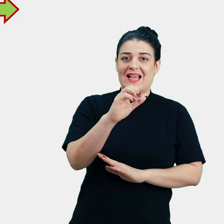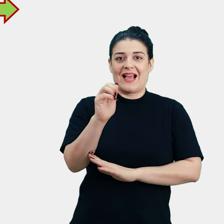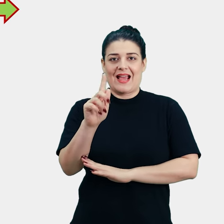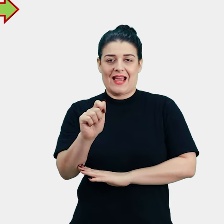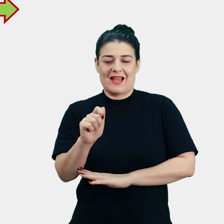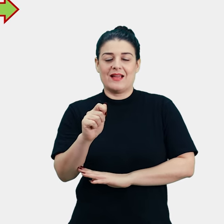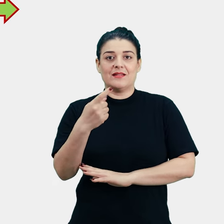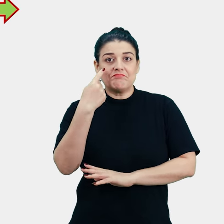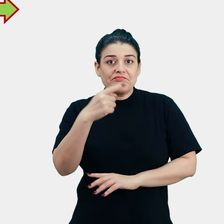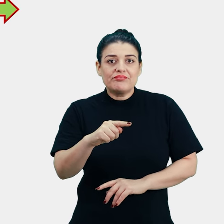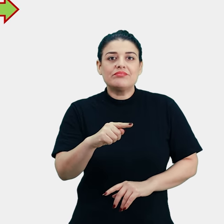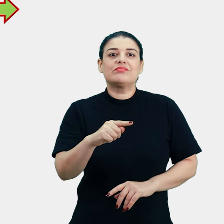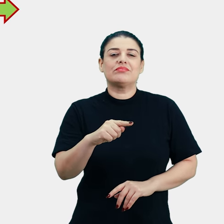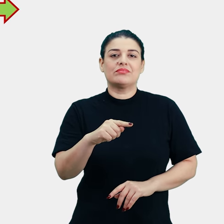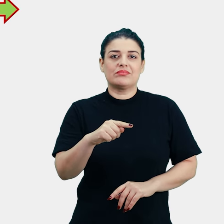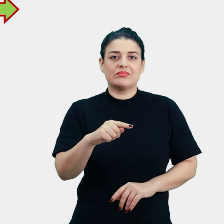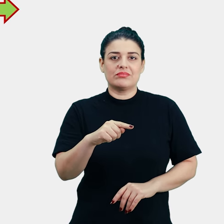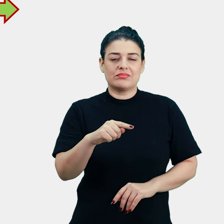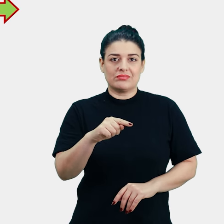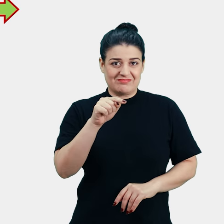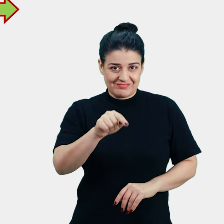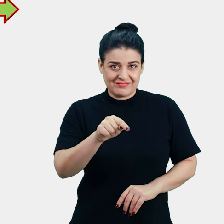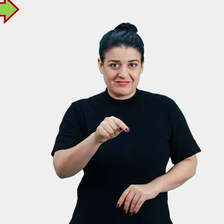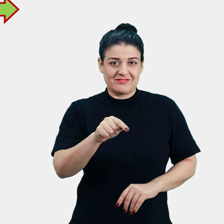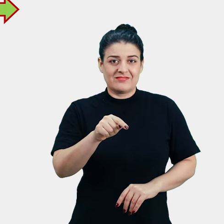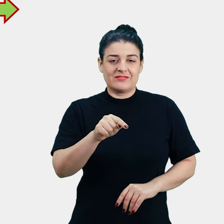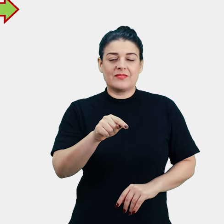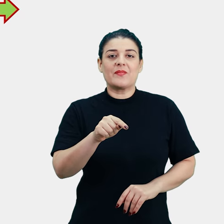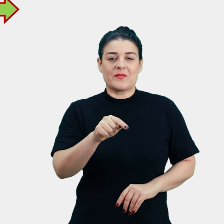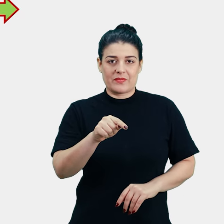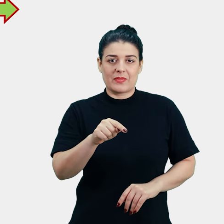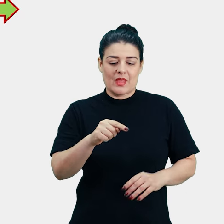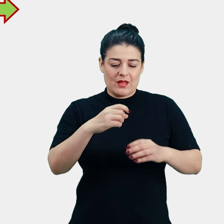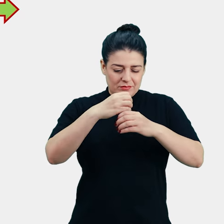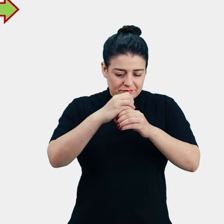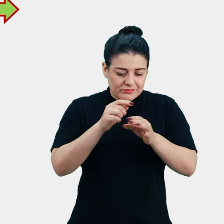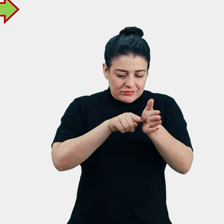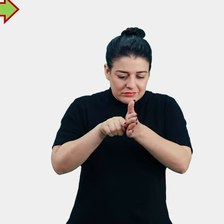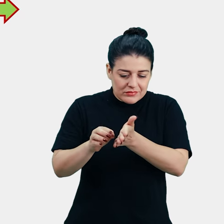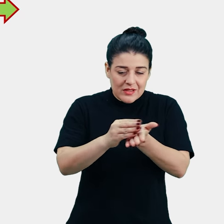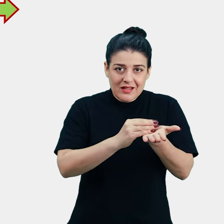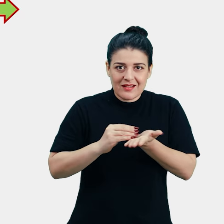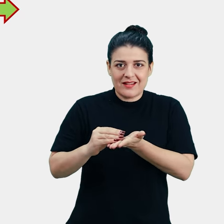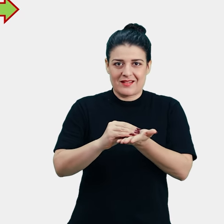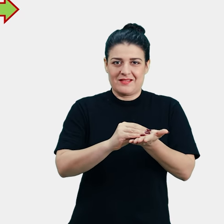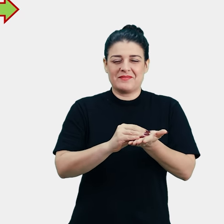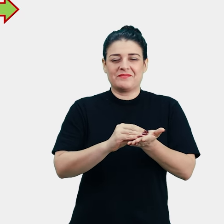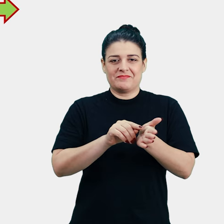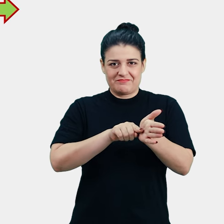vai ver essas massas, né, com suas respectivas massa-carga, no espectro que nós chamamos de MS1.